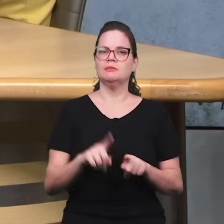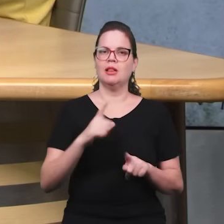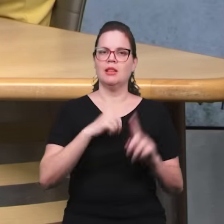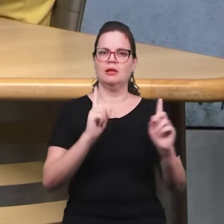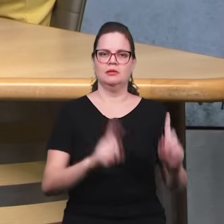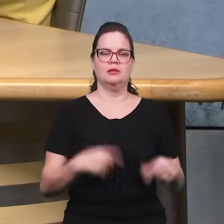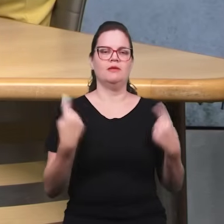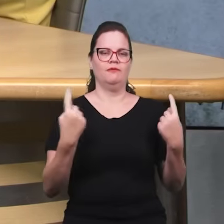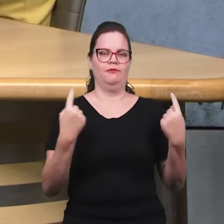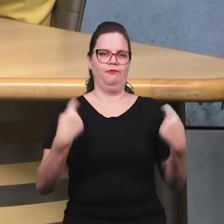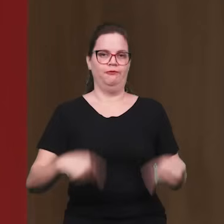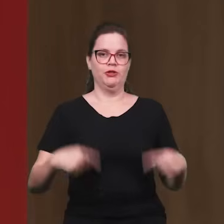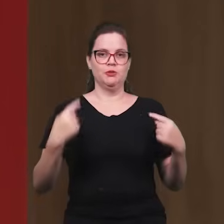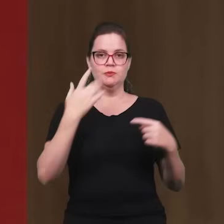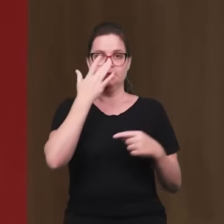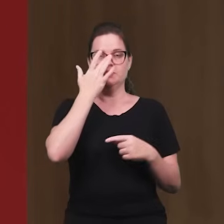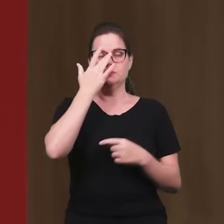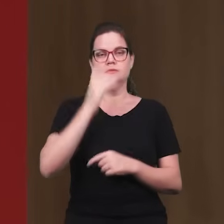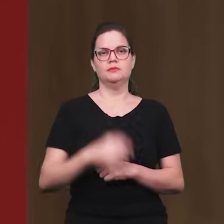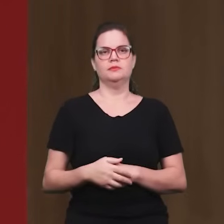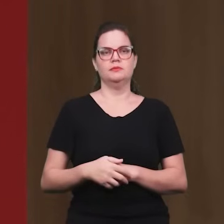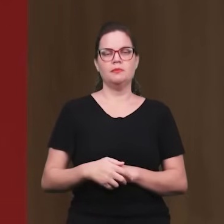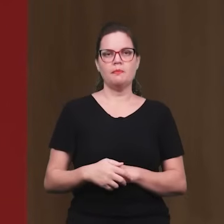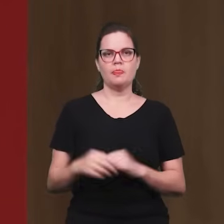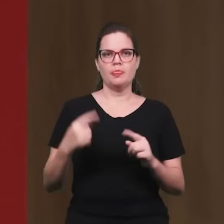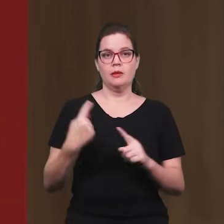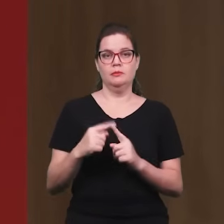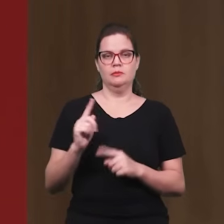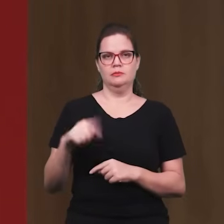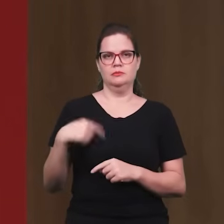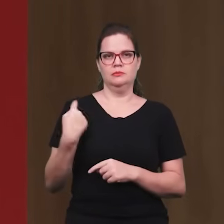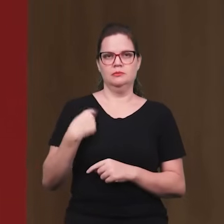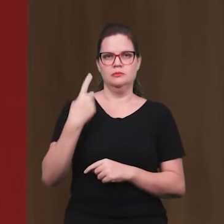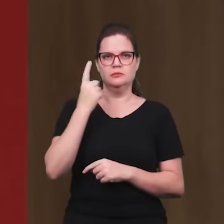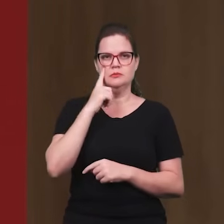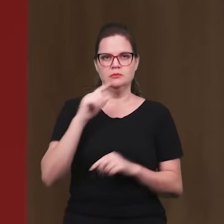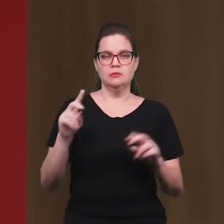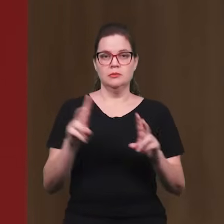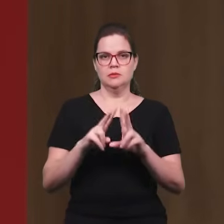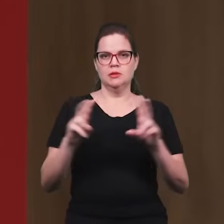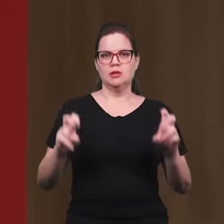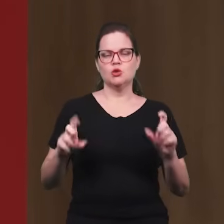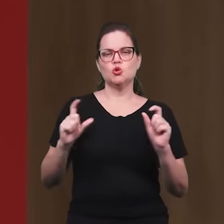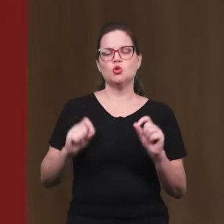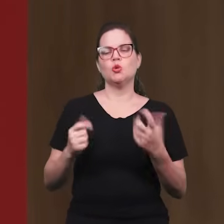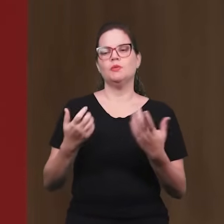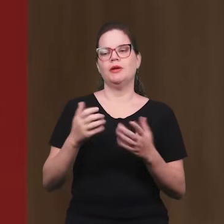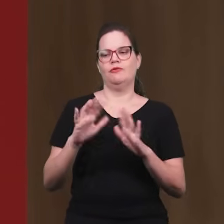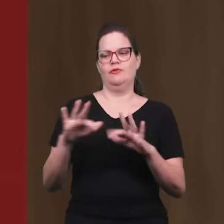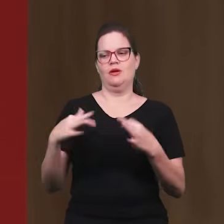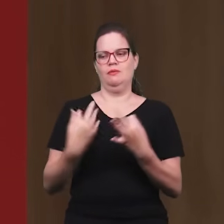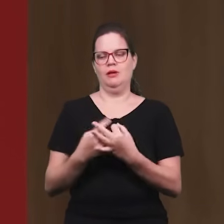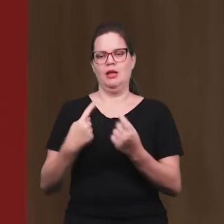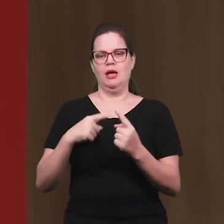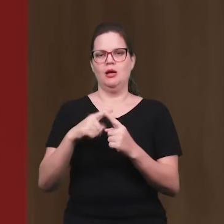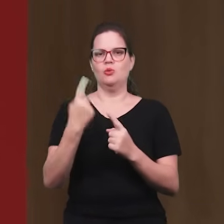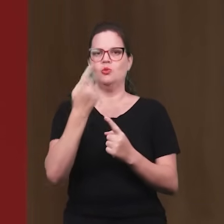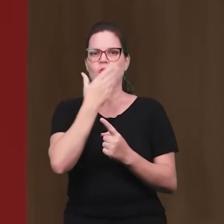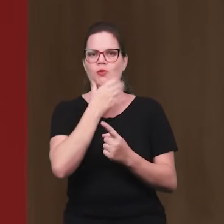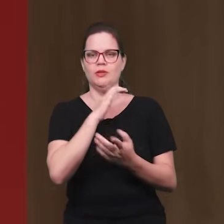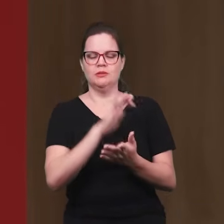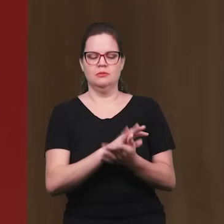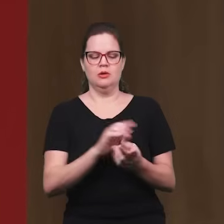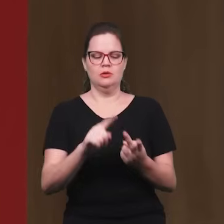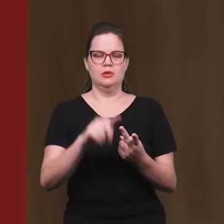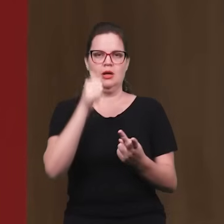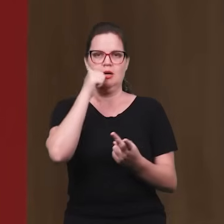desafiador, porque se nós pensarmos na constituição da família enquanto o esposo, a esposa, eles são